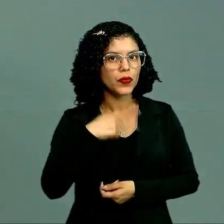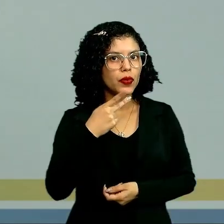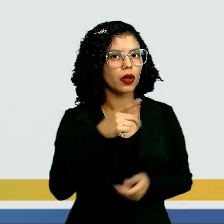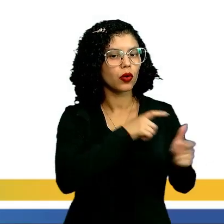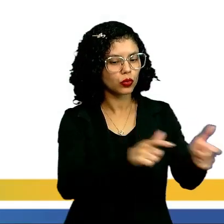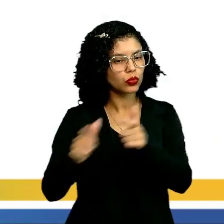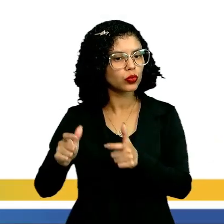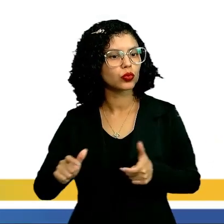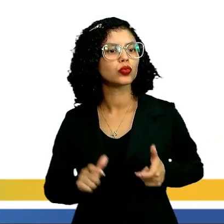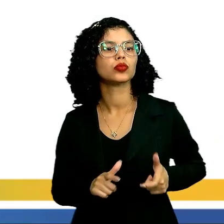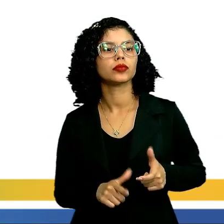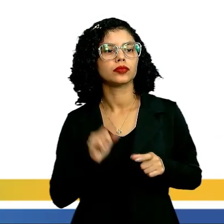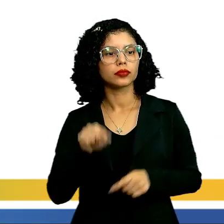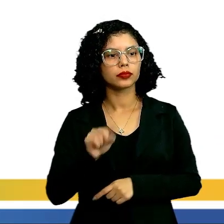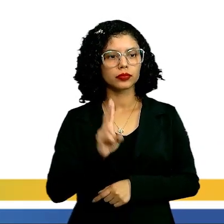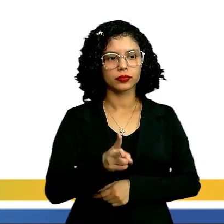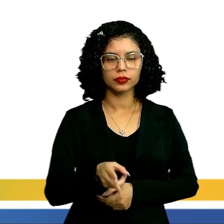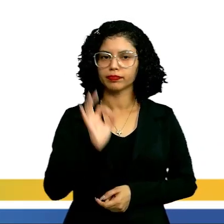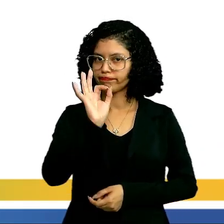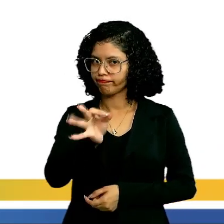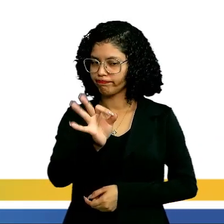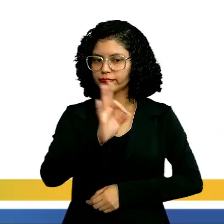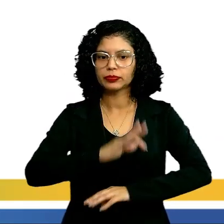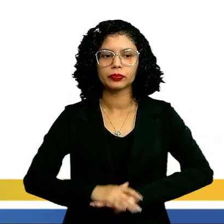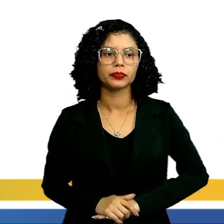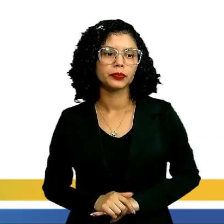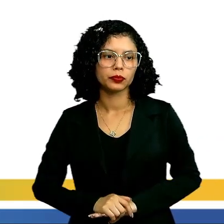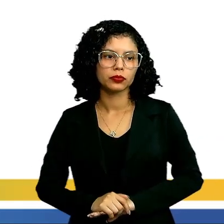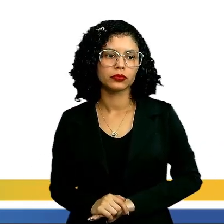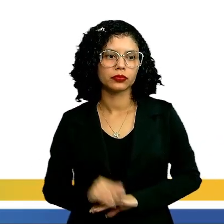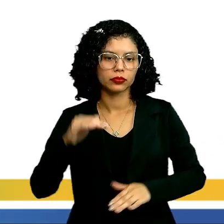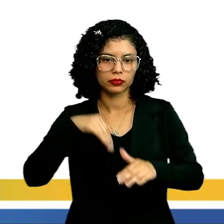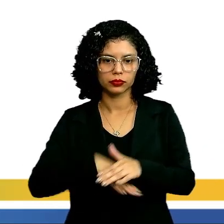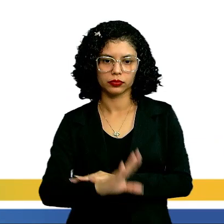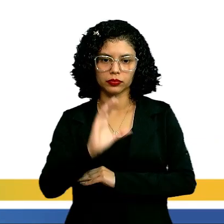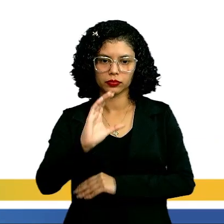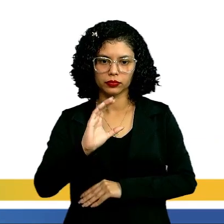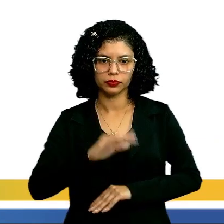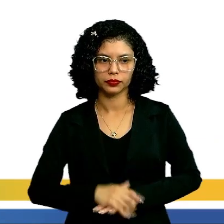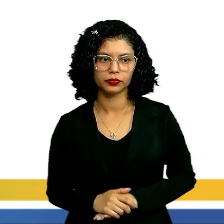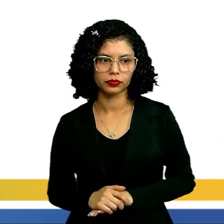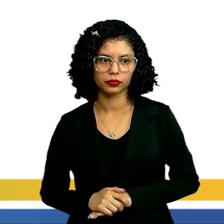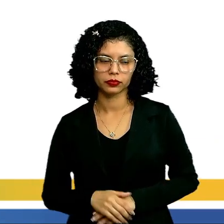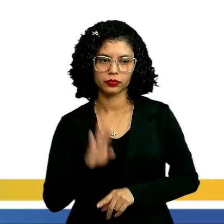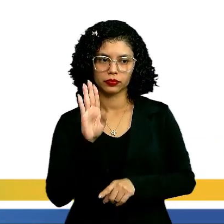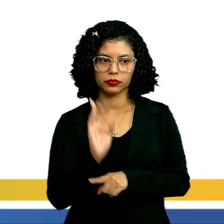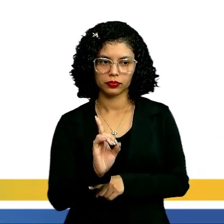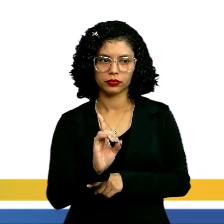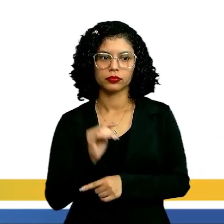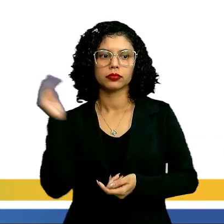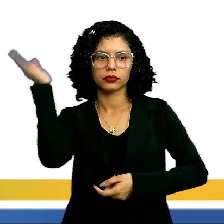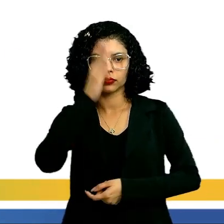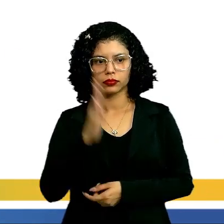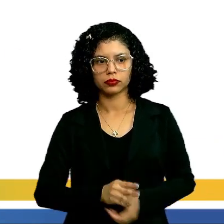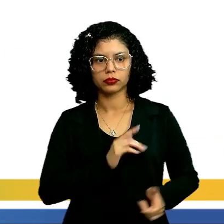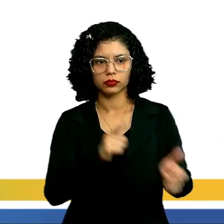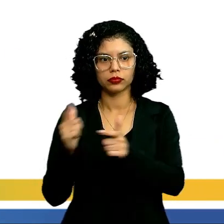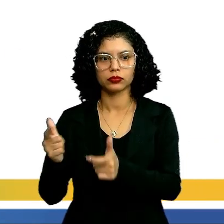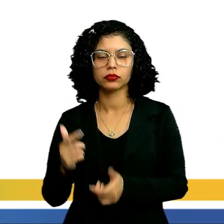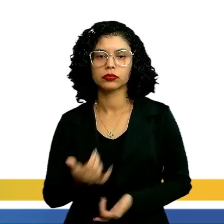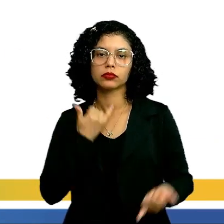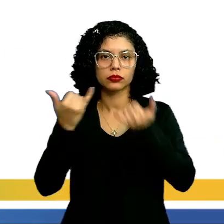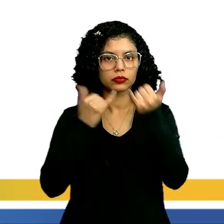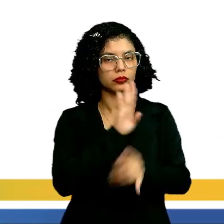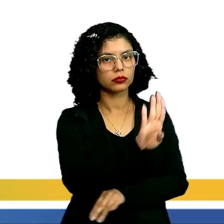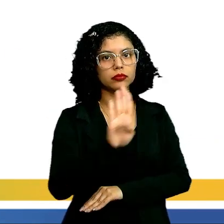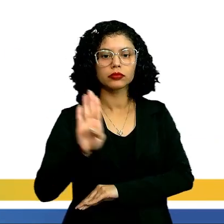aí de local. Professora, é essa mesmo, eu tenho certeza. Eu vou guardar a letra C. Aí na letra D diz assim, Brasil, lugar